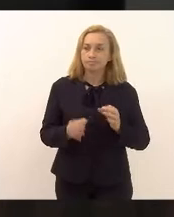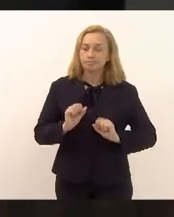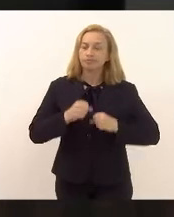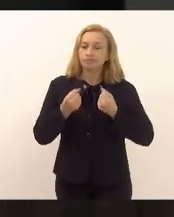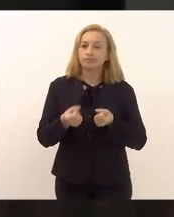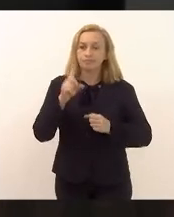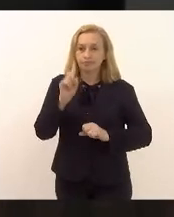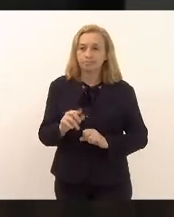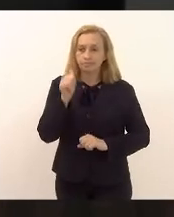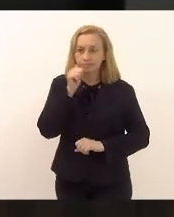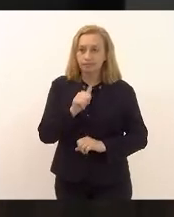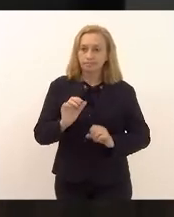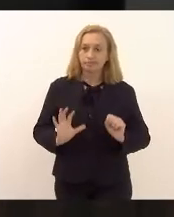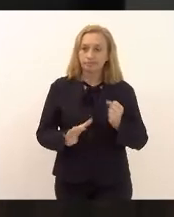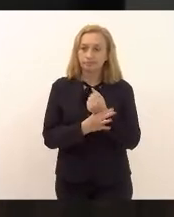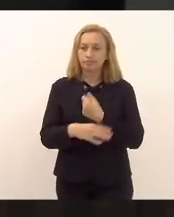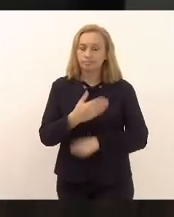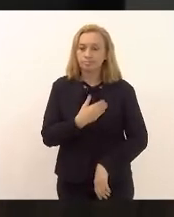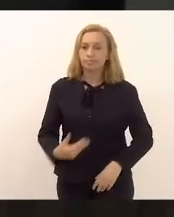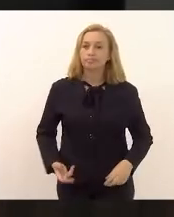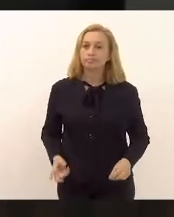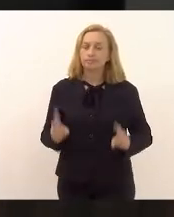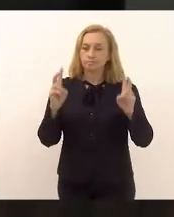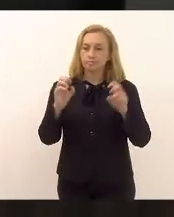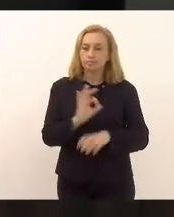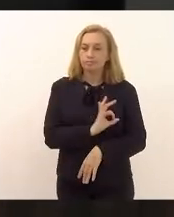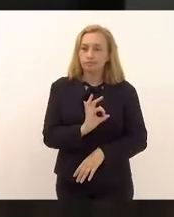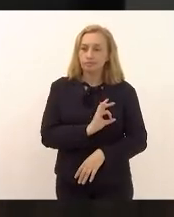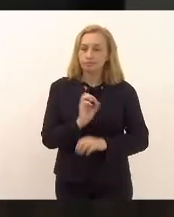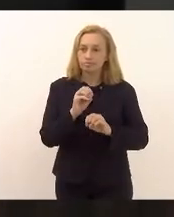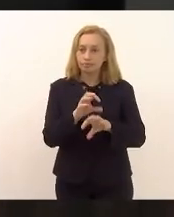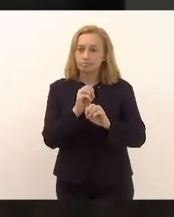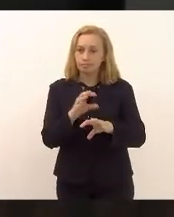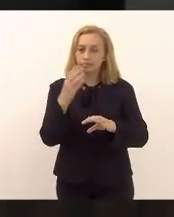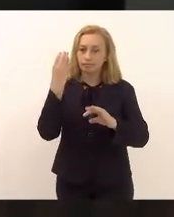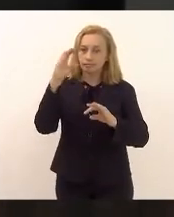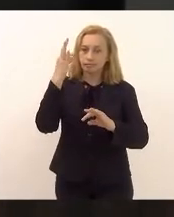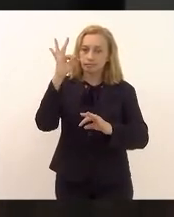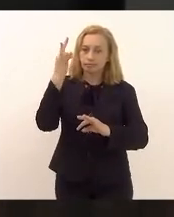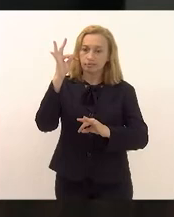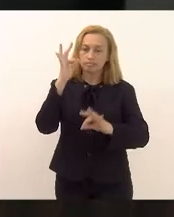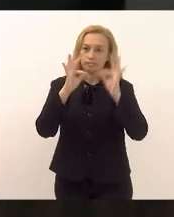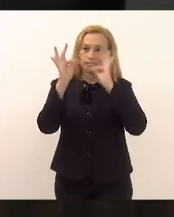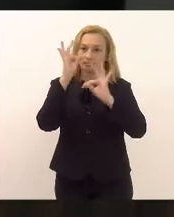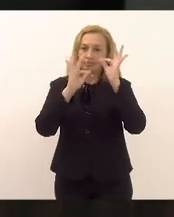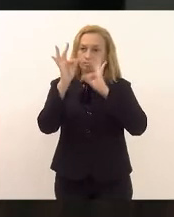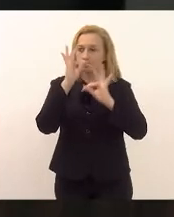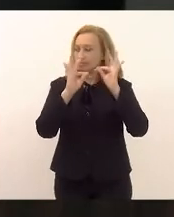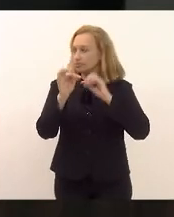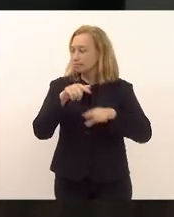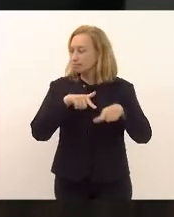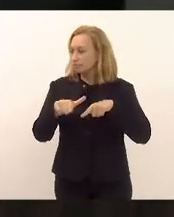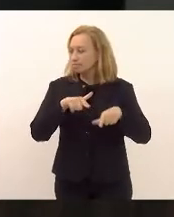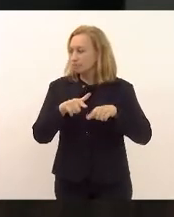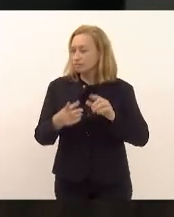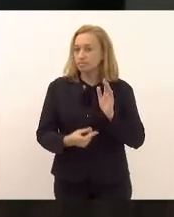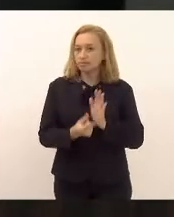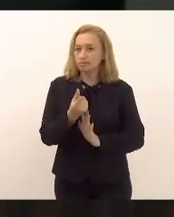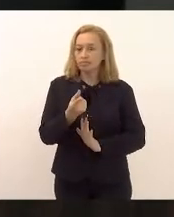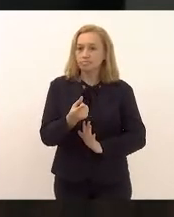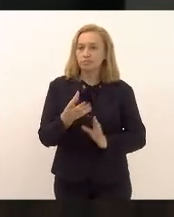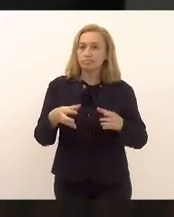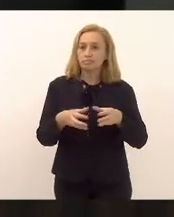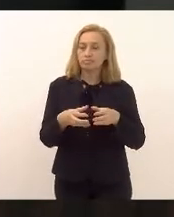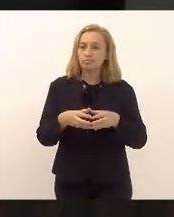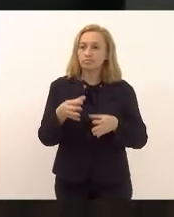Direito da Mulher, de Segurança Pública, Assunto de Polícia, de Educação, de Ciência e Tecnologia, de Trabalho e Orçamento. Para emitir parecer pela